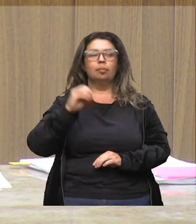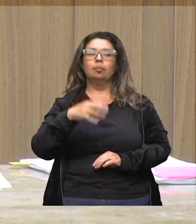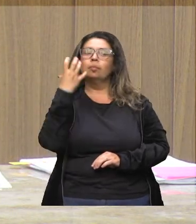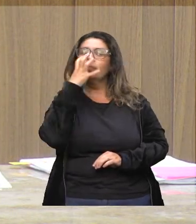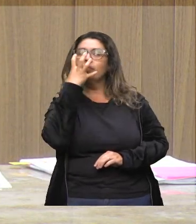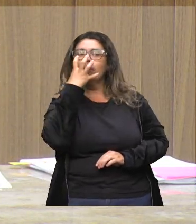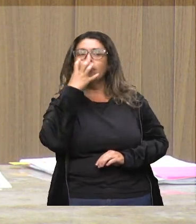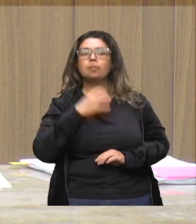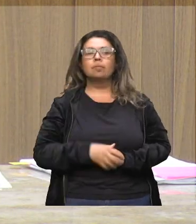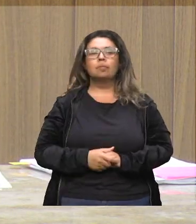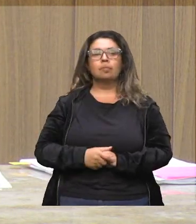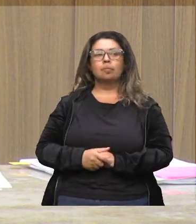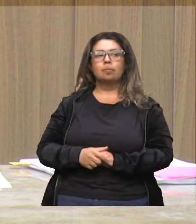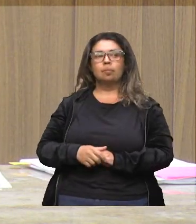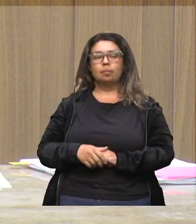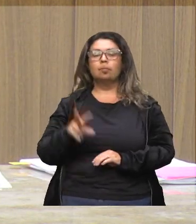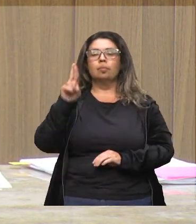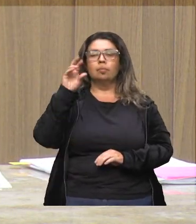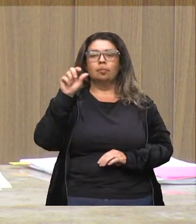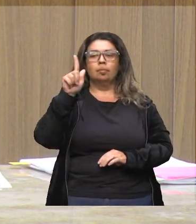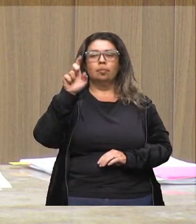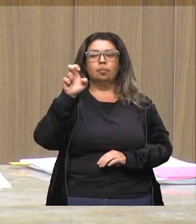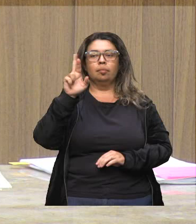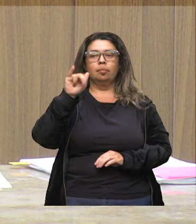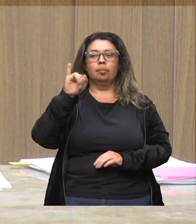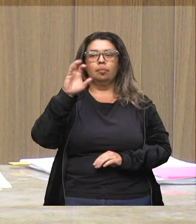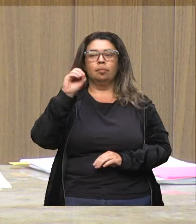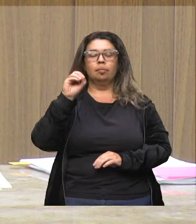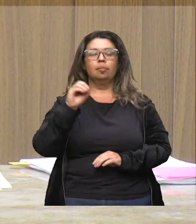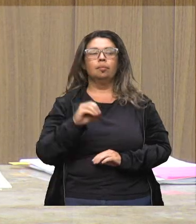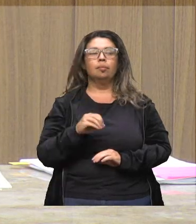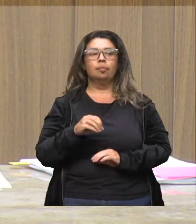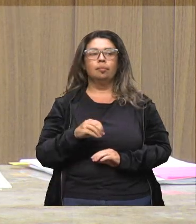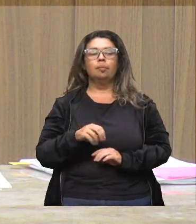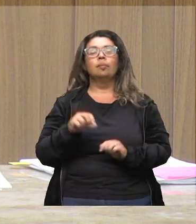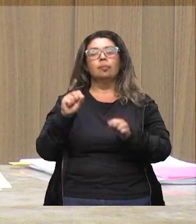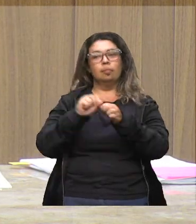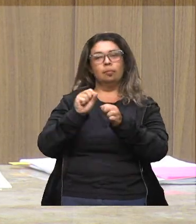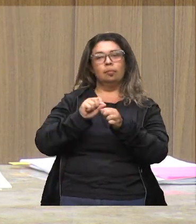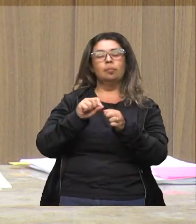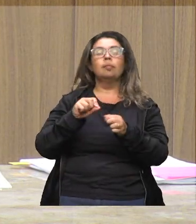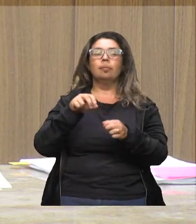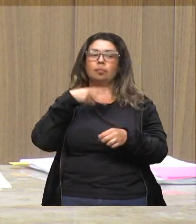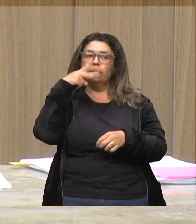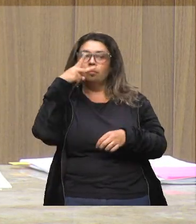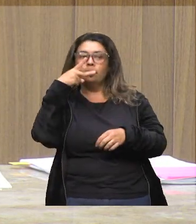Alexandre Cachorrão. O vereador Rogério Nascimento, o senhor fará uso da